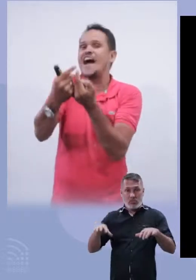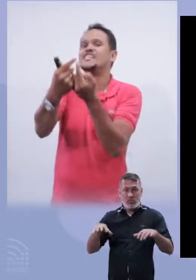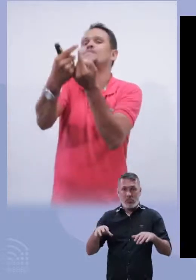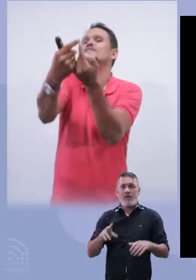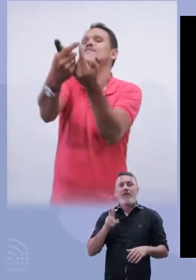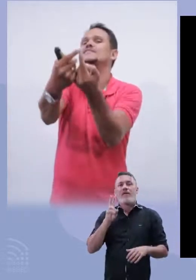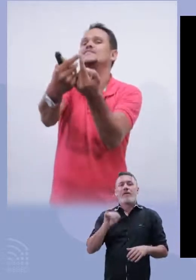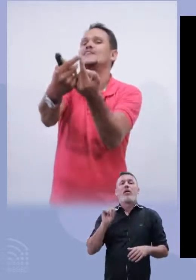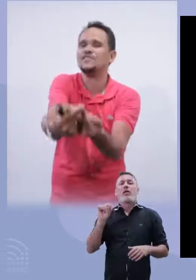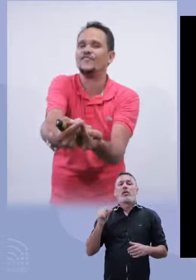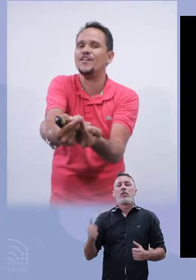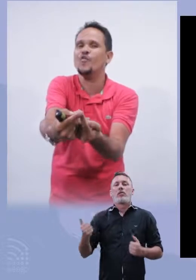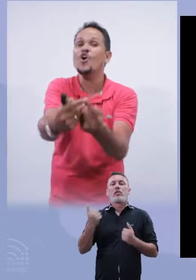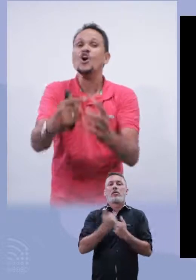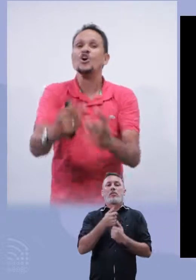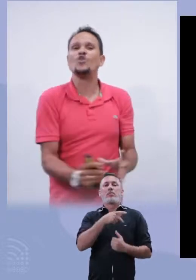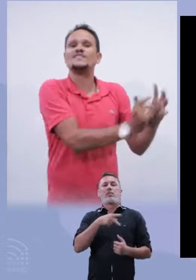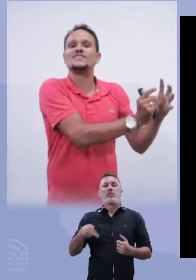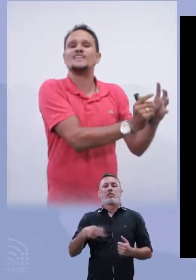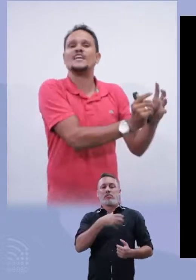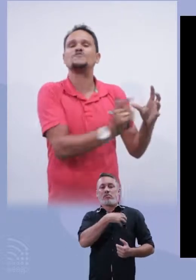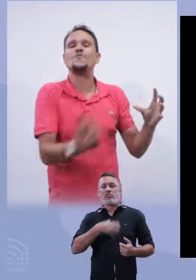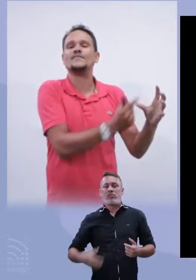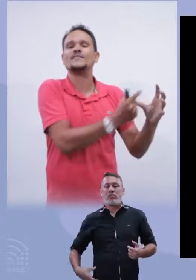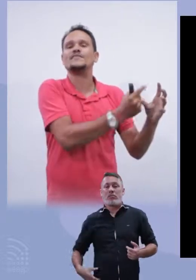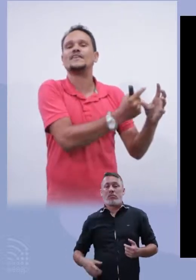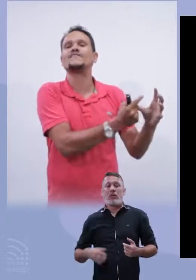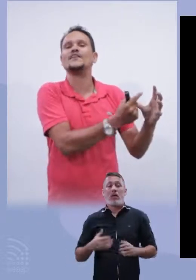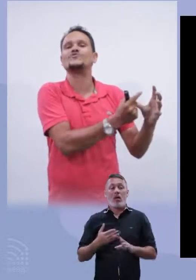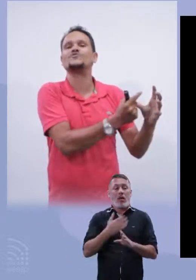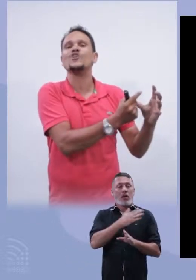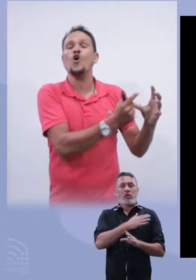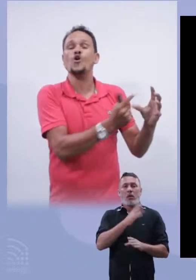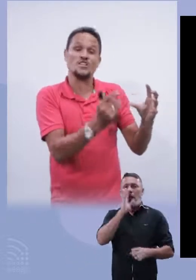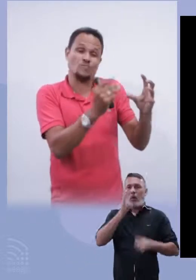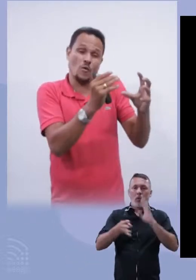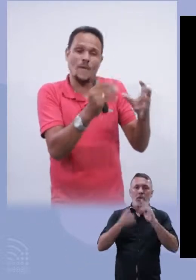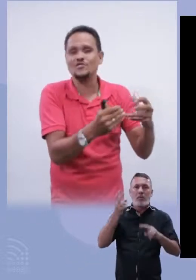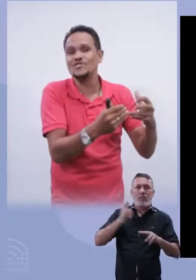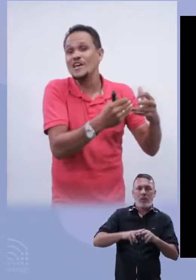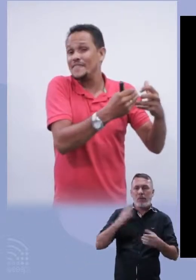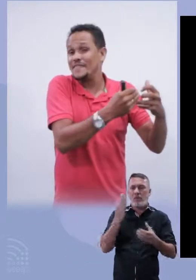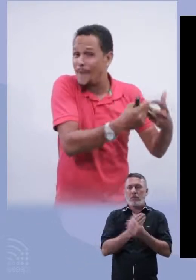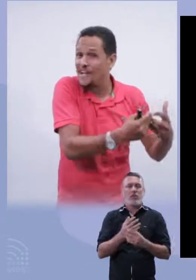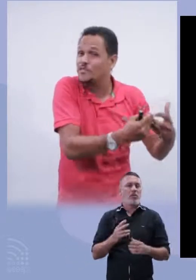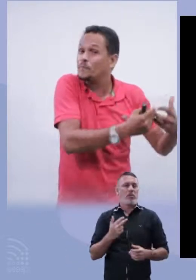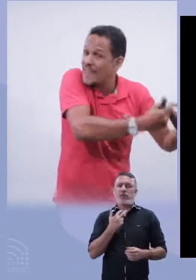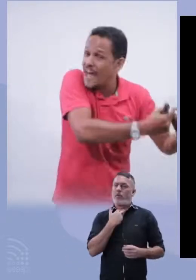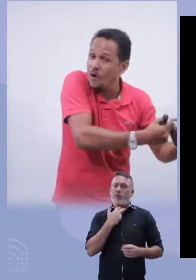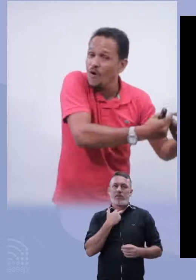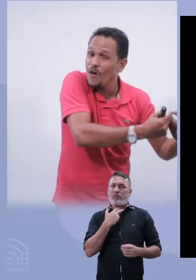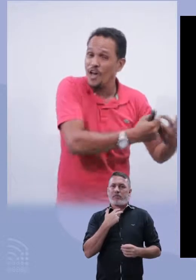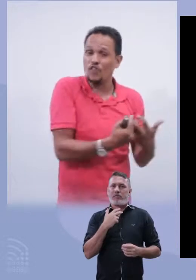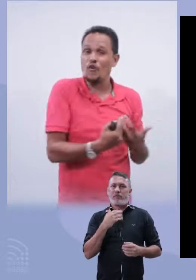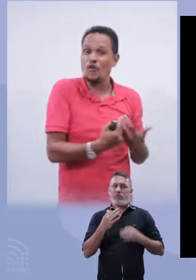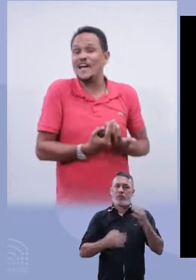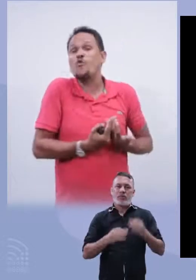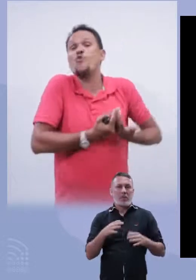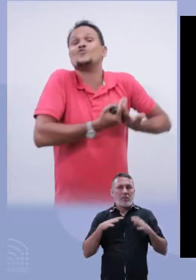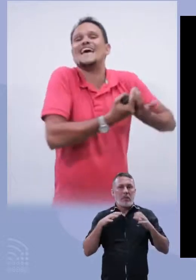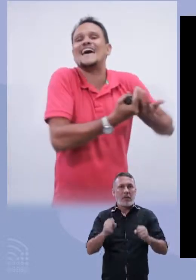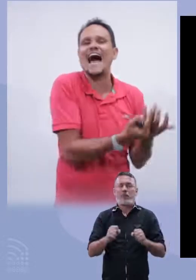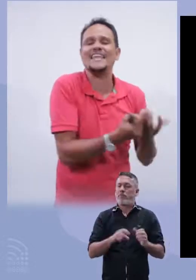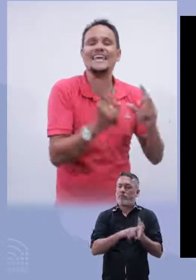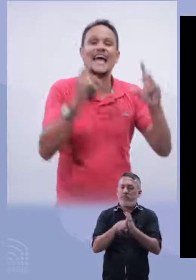a faixa presidencial para um civil, todos esses crimes não podem ser revistos. Ou seja, pelo menos na parte penal. Eu não vou